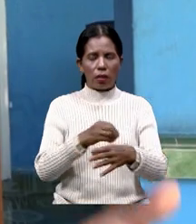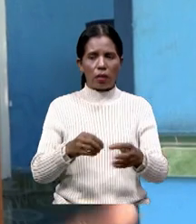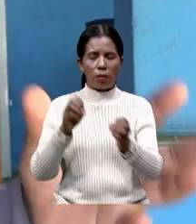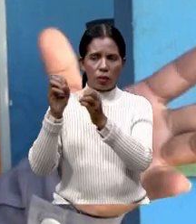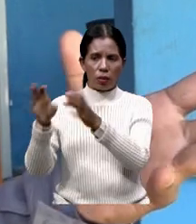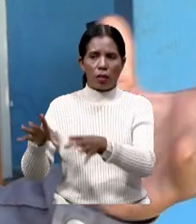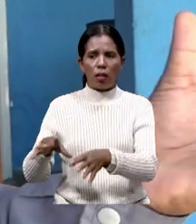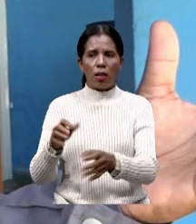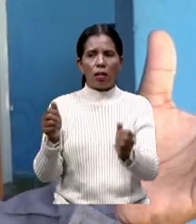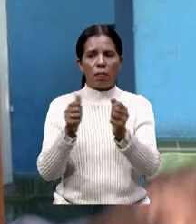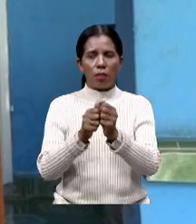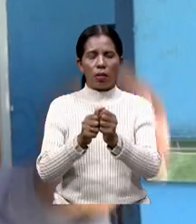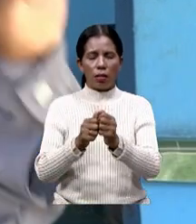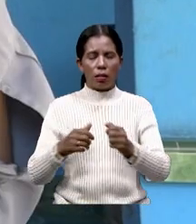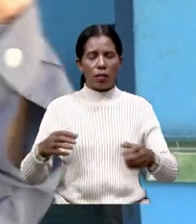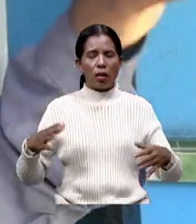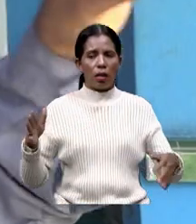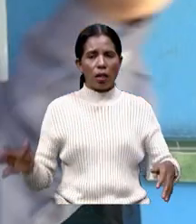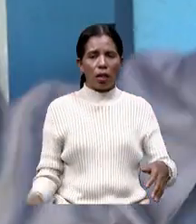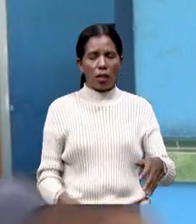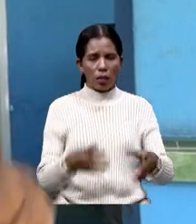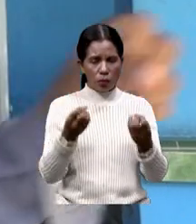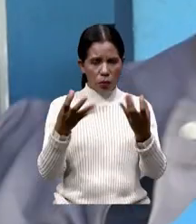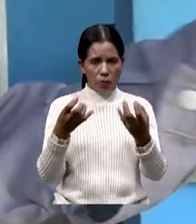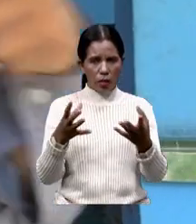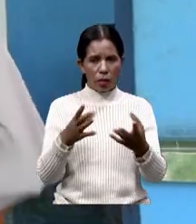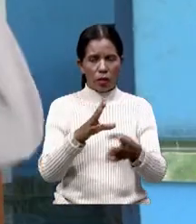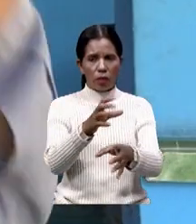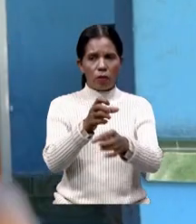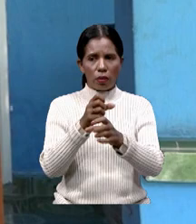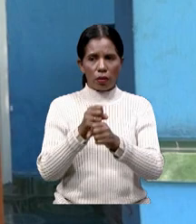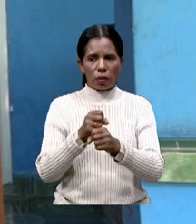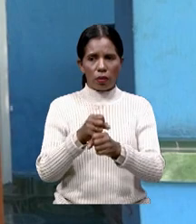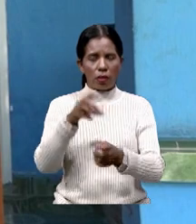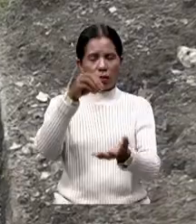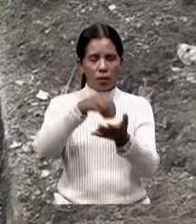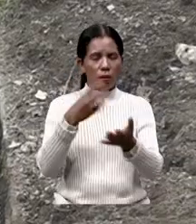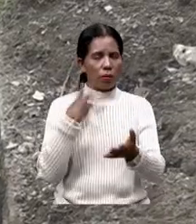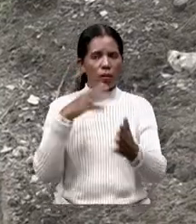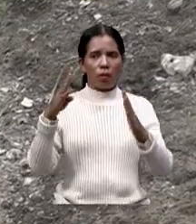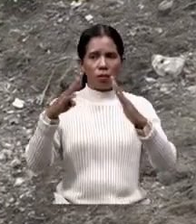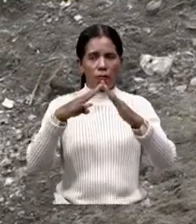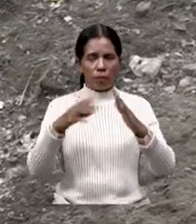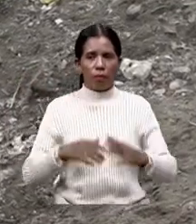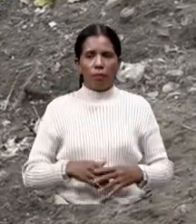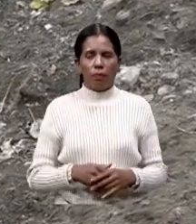moto, depois, ainda, animal, asso, subarak, mebe, balo, asso, animal, ser, né, ba, fote, mas, leca, cam, no, moin, ser, né.